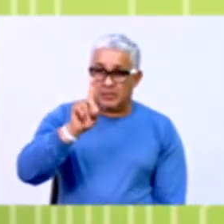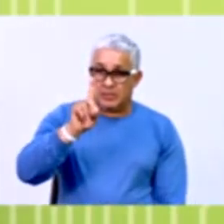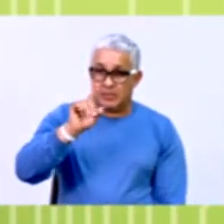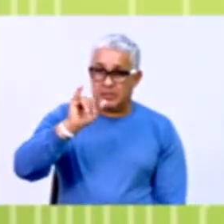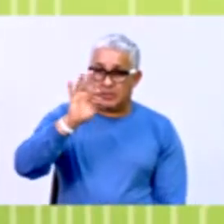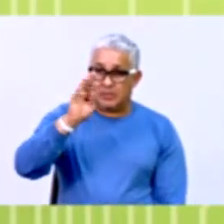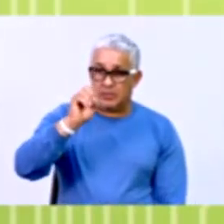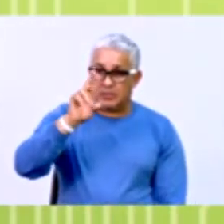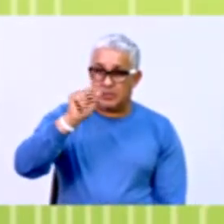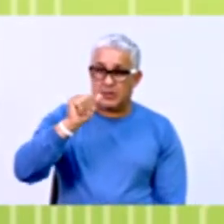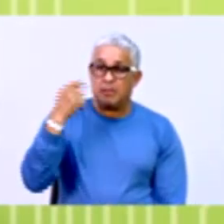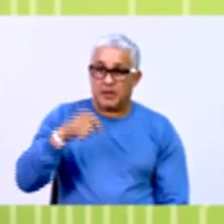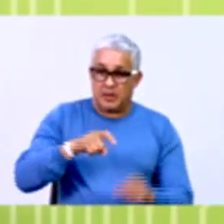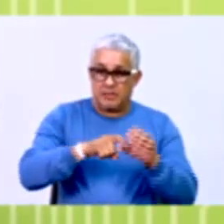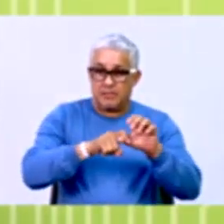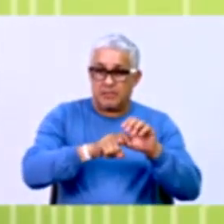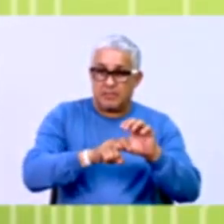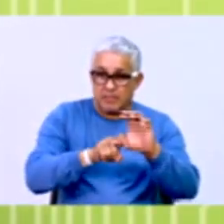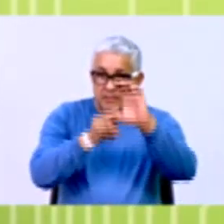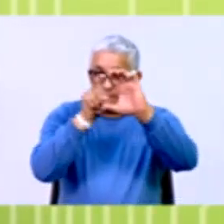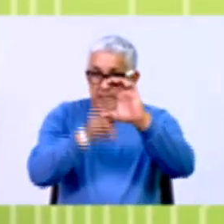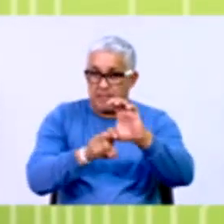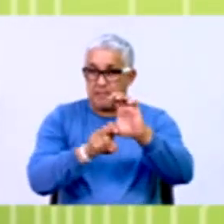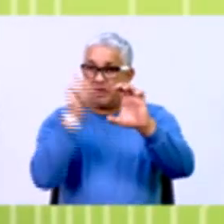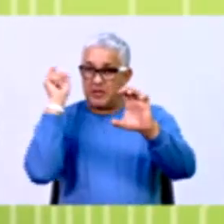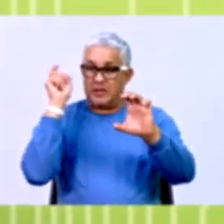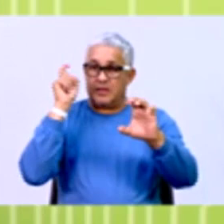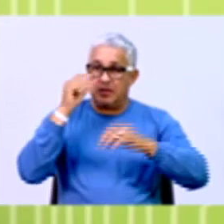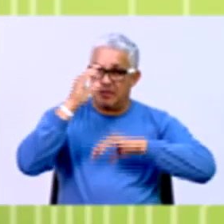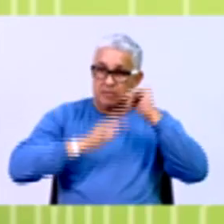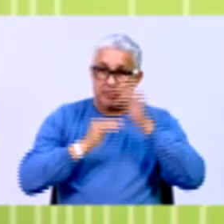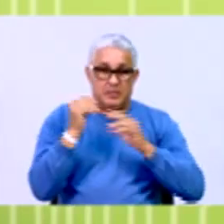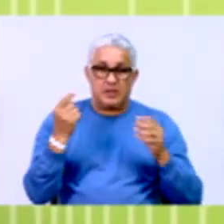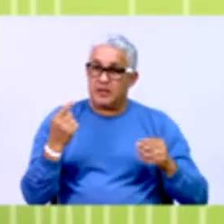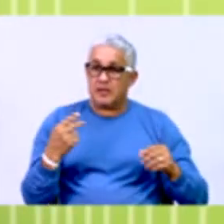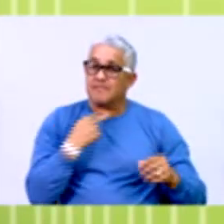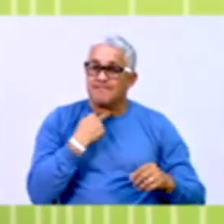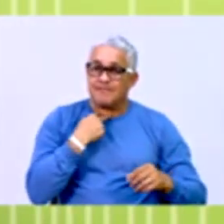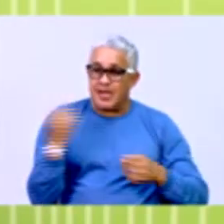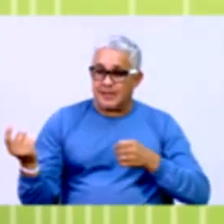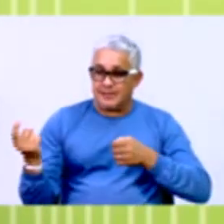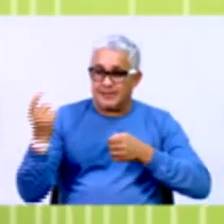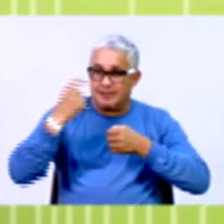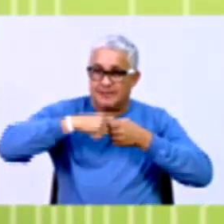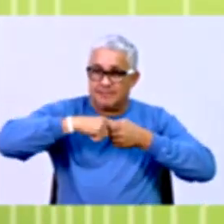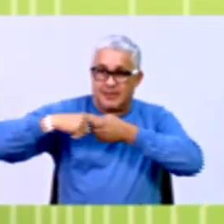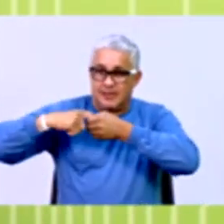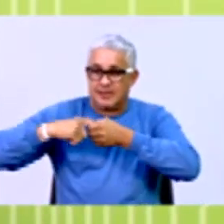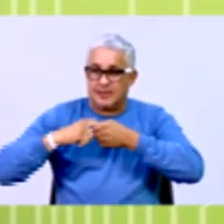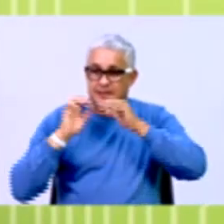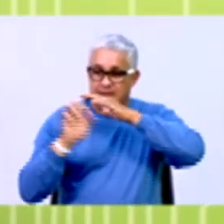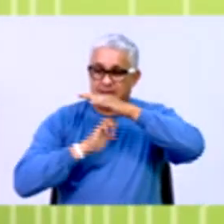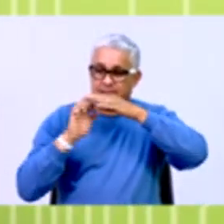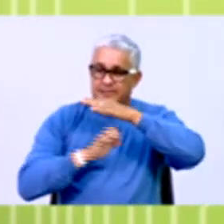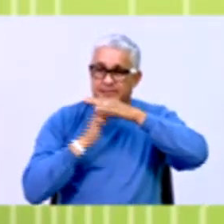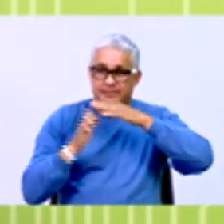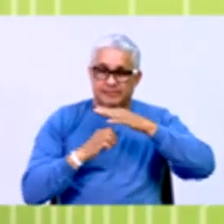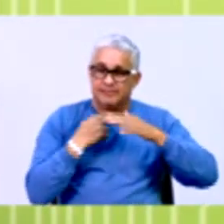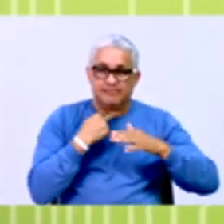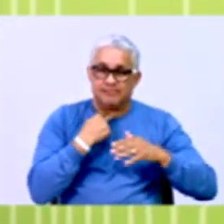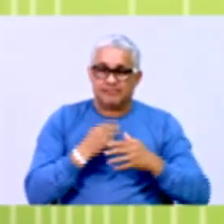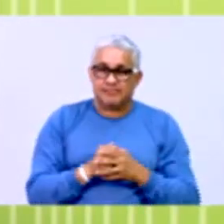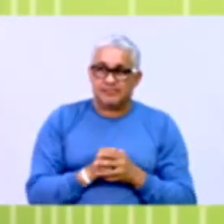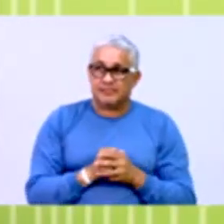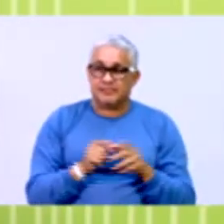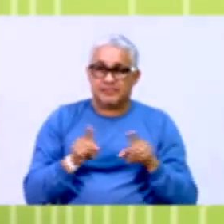ela precisa de independência profissional. Ela não pode estar vinculada à empresa de alguma forma que